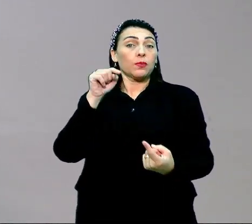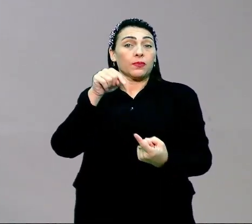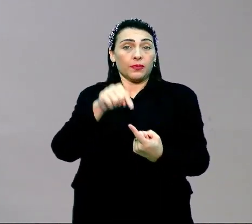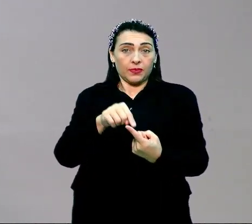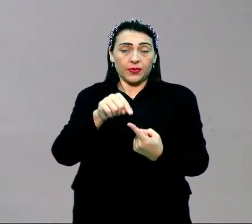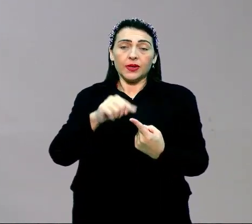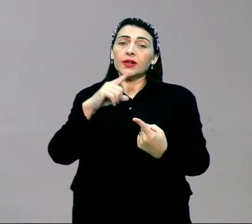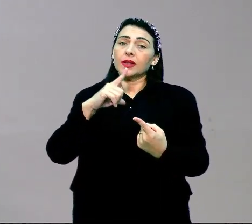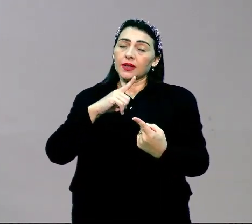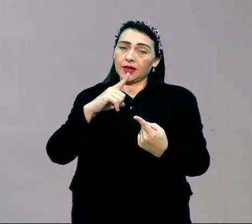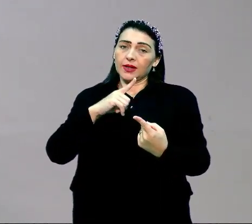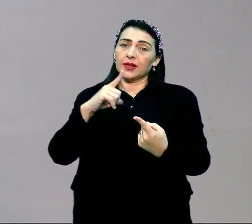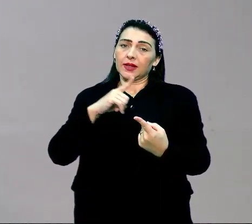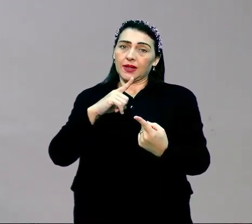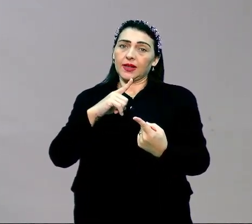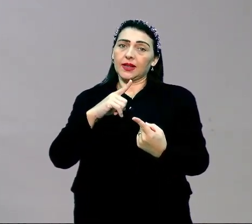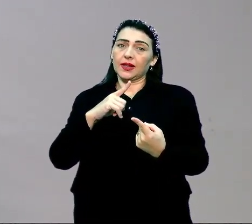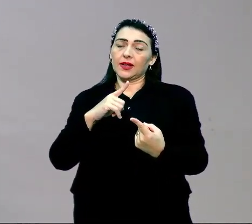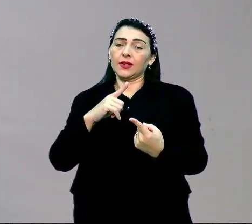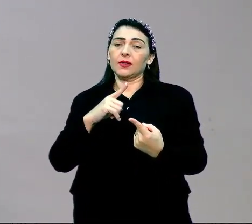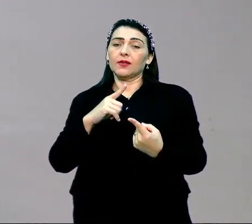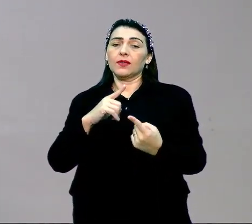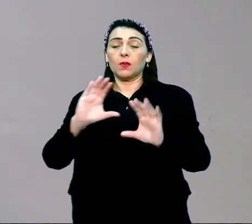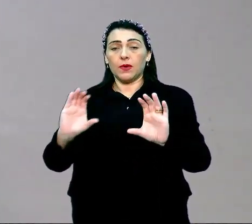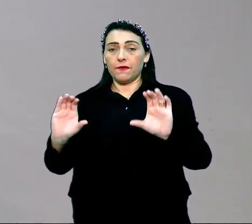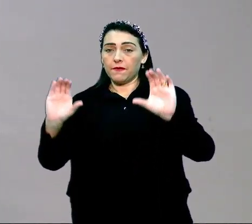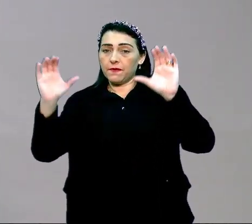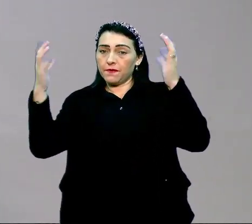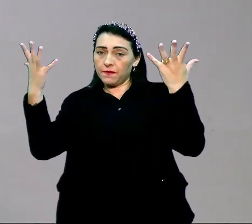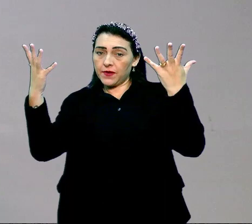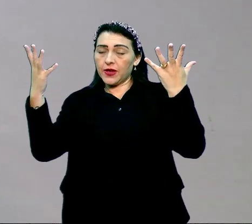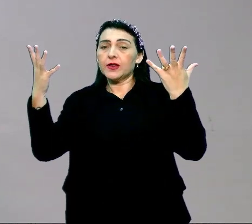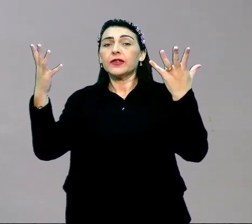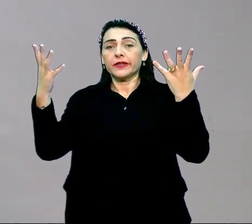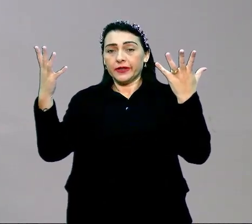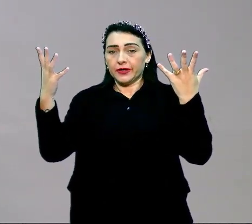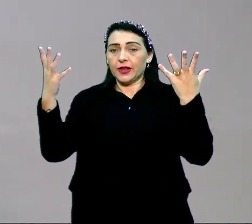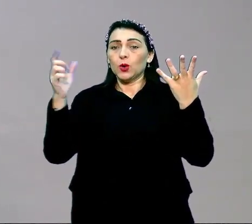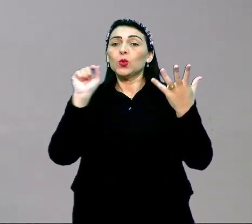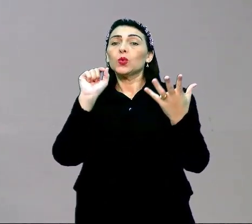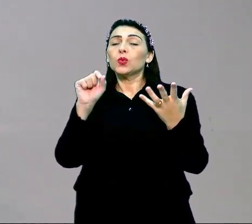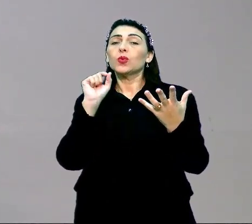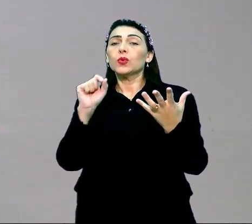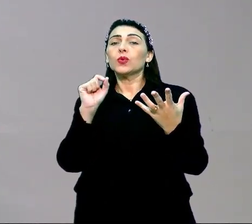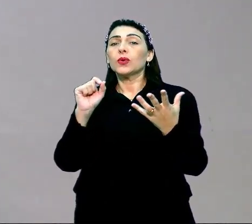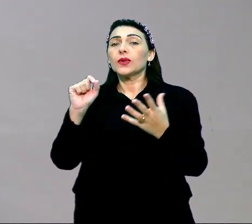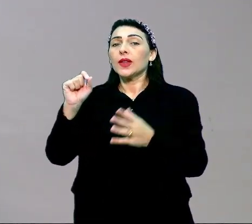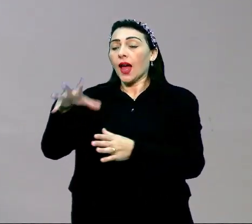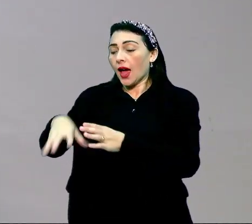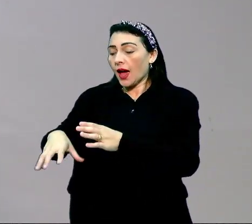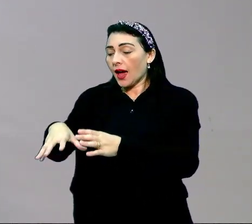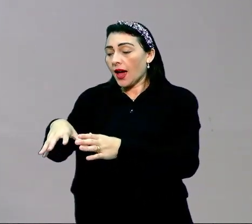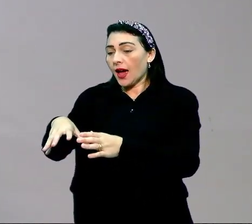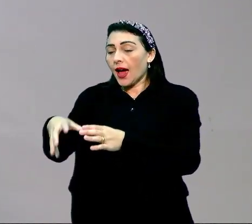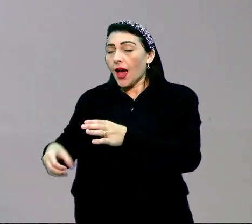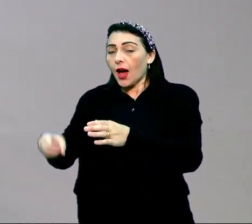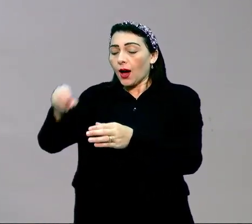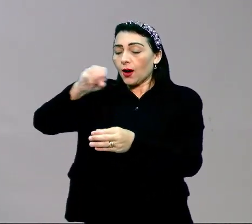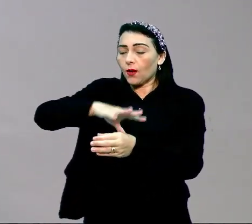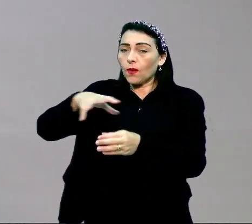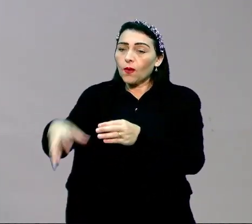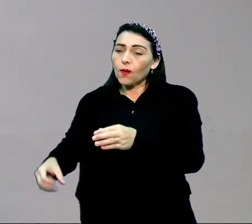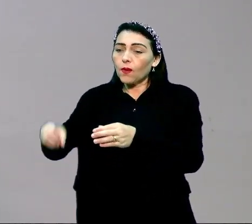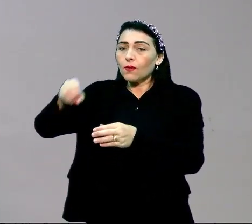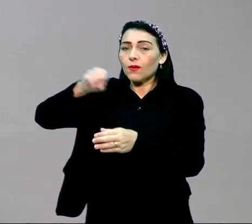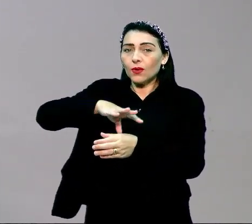sentido, tem esse direcionamento em que é uma celebração, é uma comemoração do aspecto da colheita. Veja que a gente sempre está